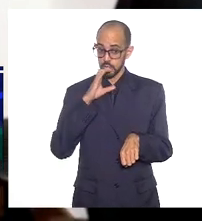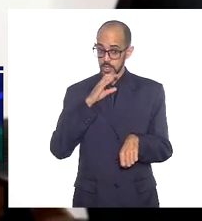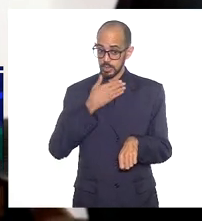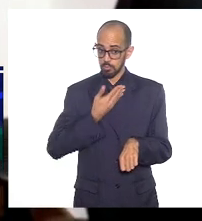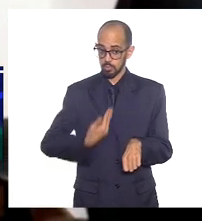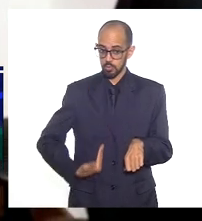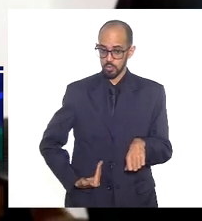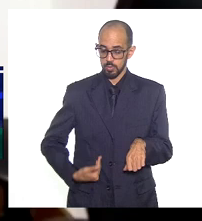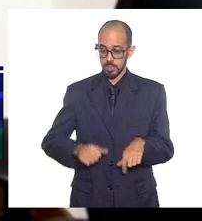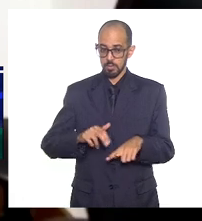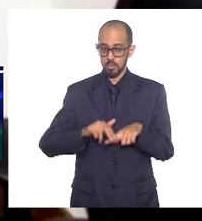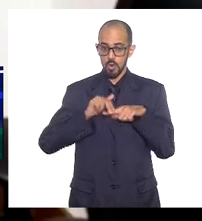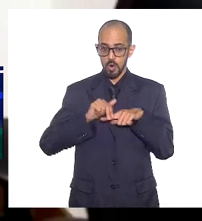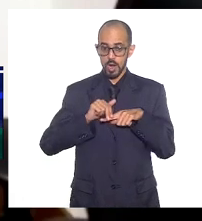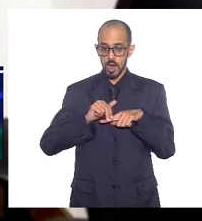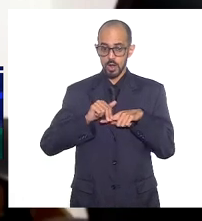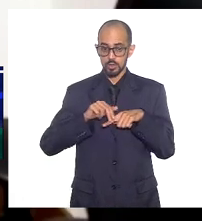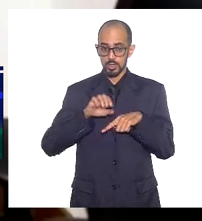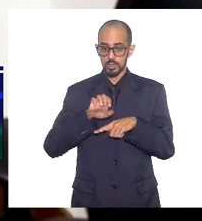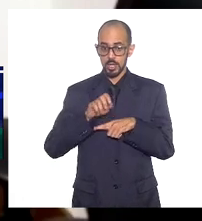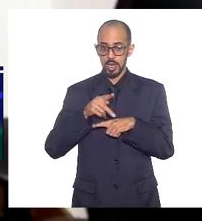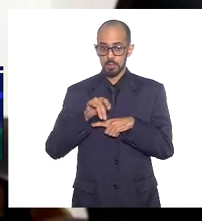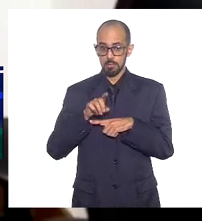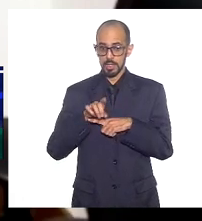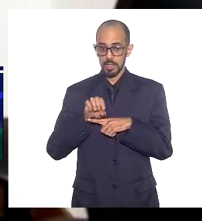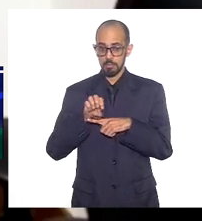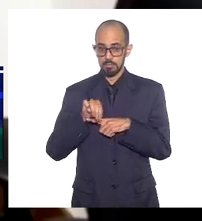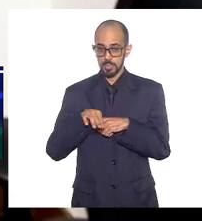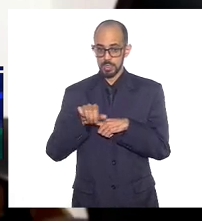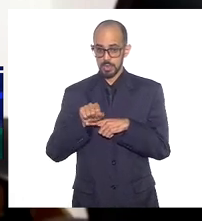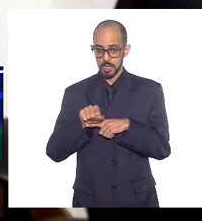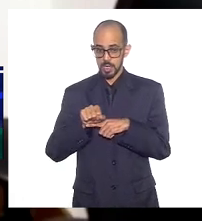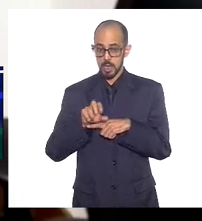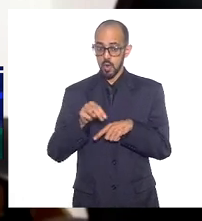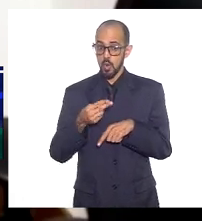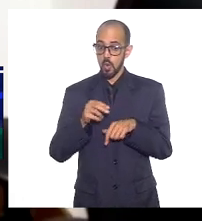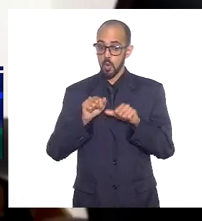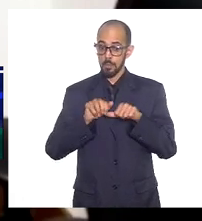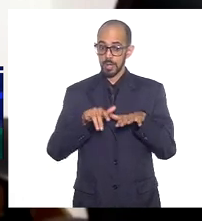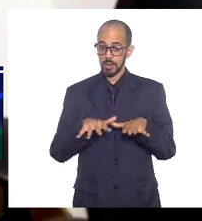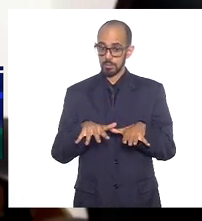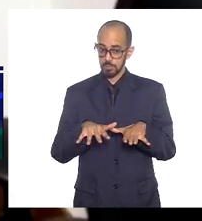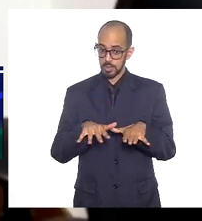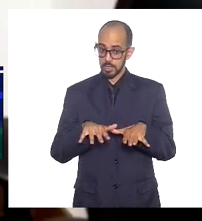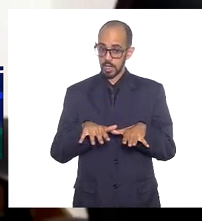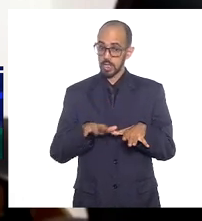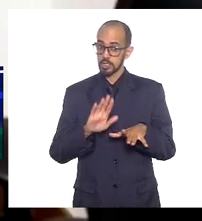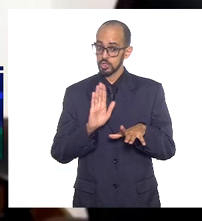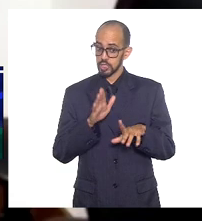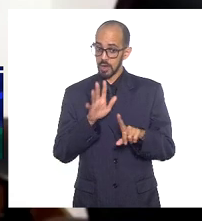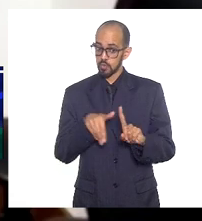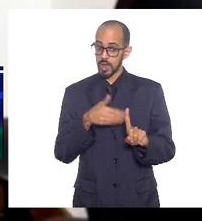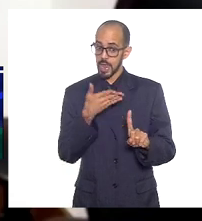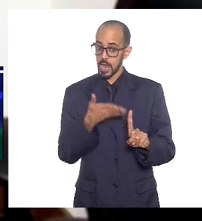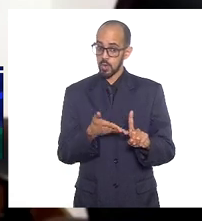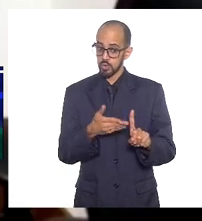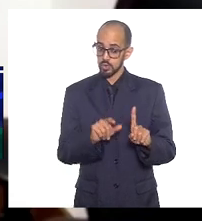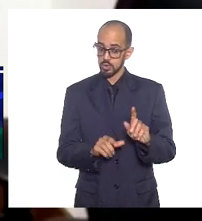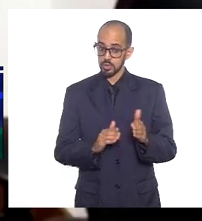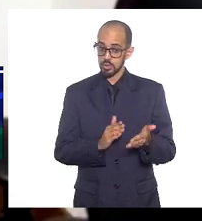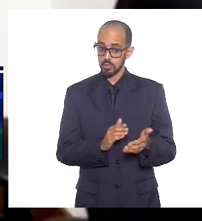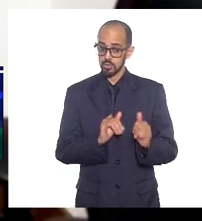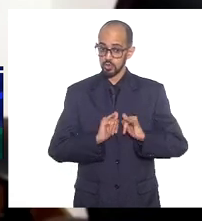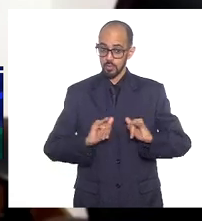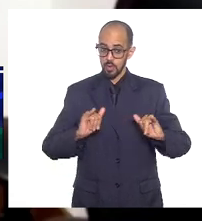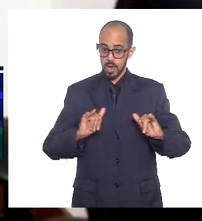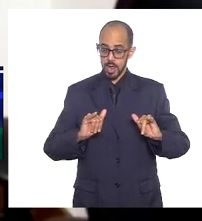decorrente de epidemia ou pandemia devidamente reconhecida, fica dispensada a observância à